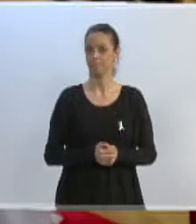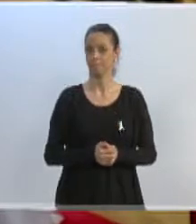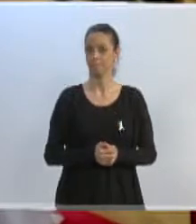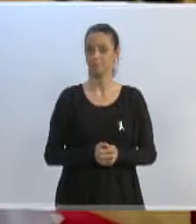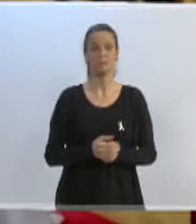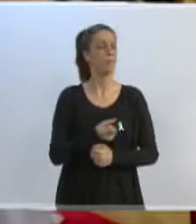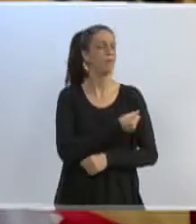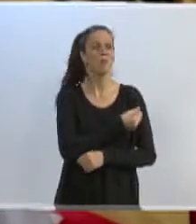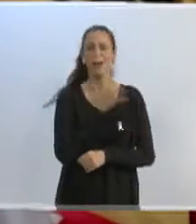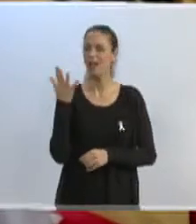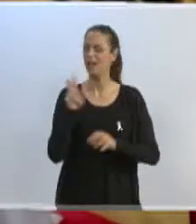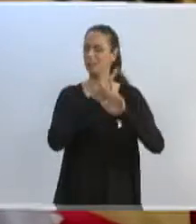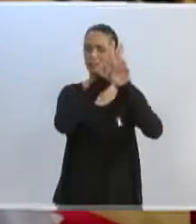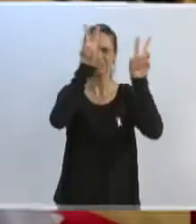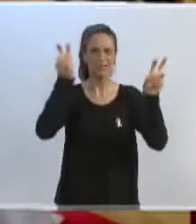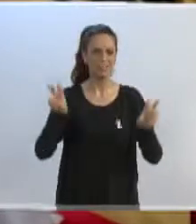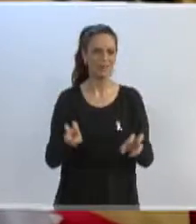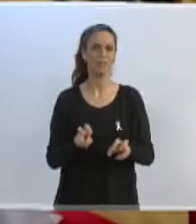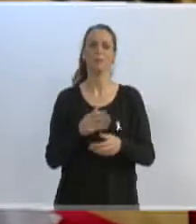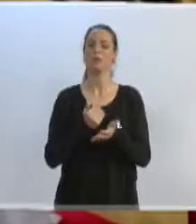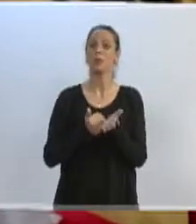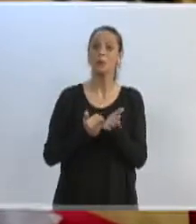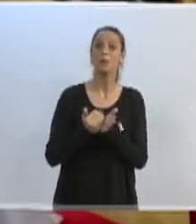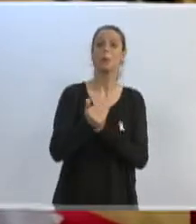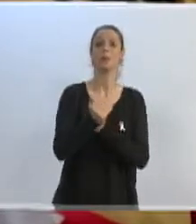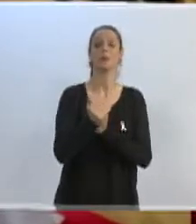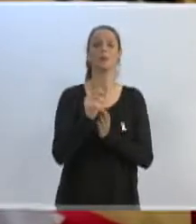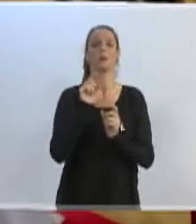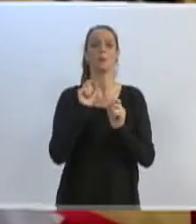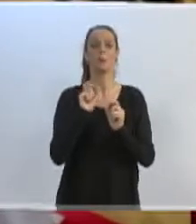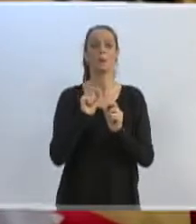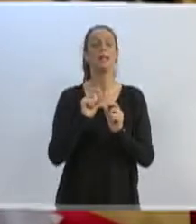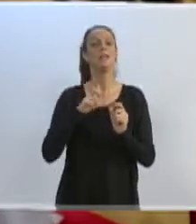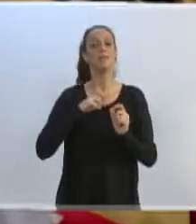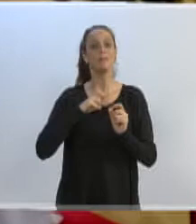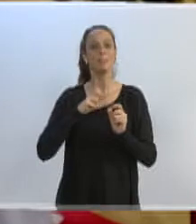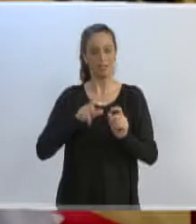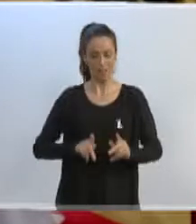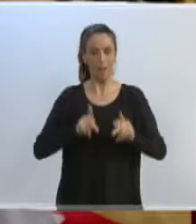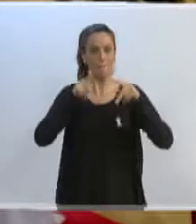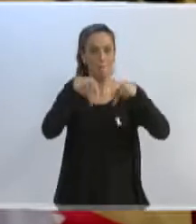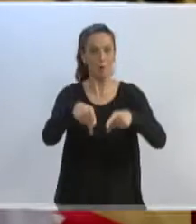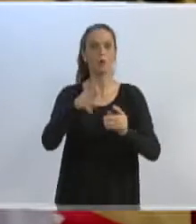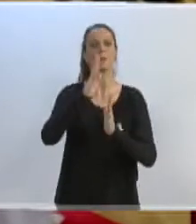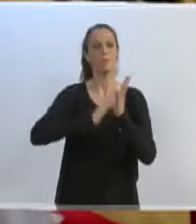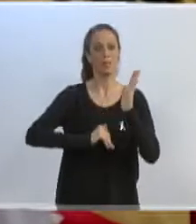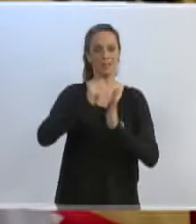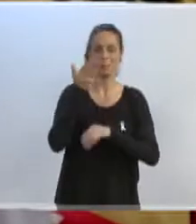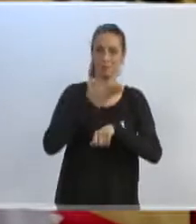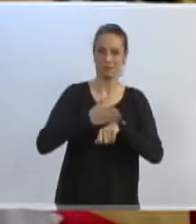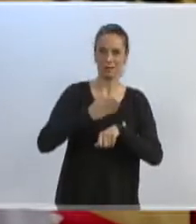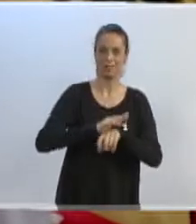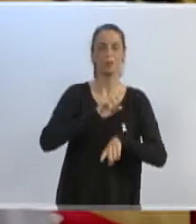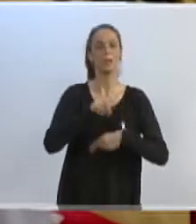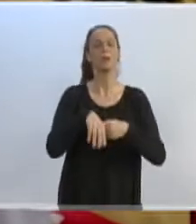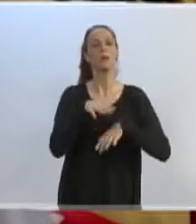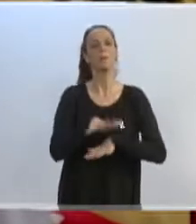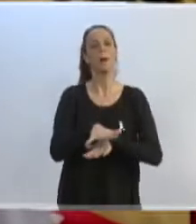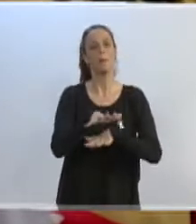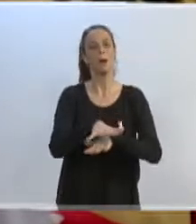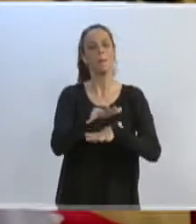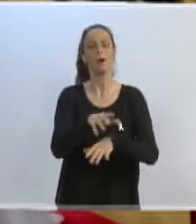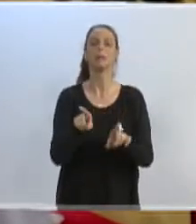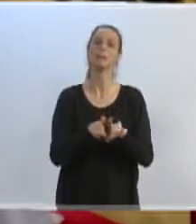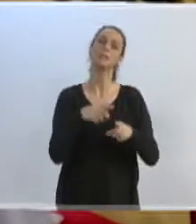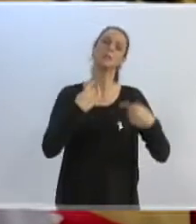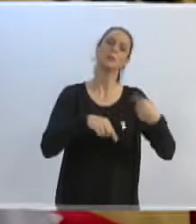Das mais variadas temáticas. Nós iniciamos pintando aqui a ponte de branco, fomos para o desfile, discussões no meio